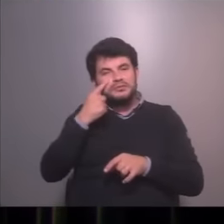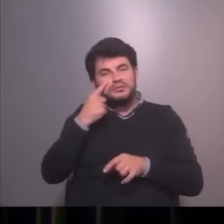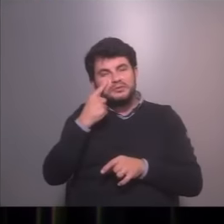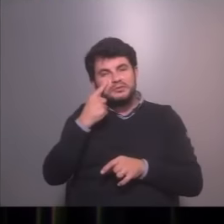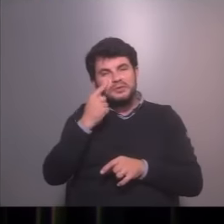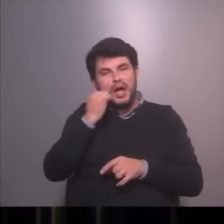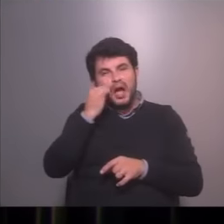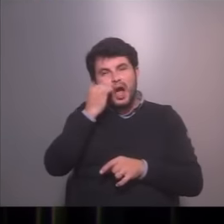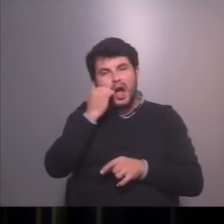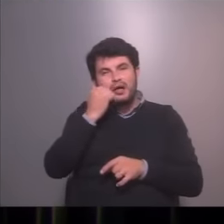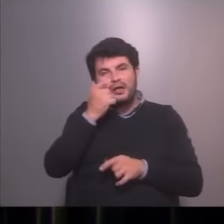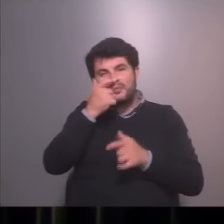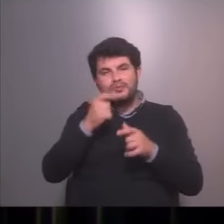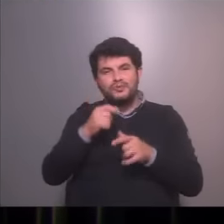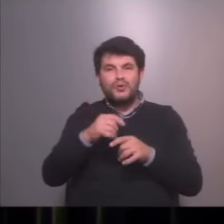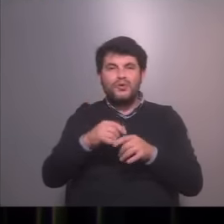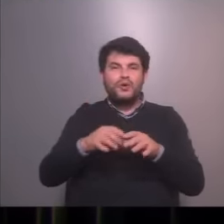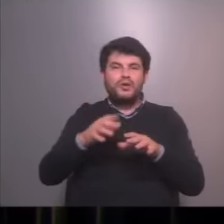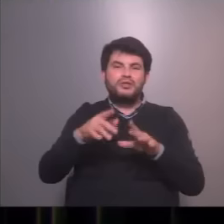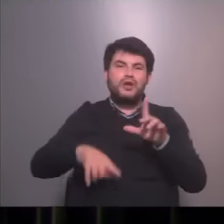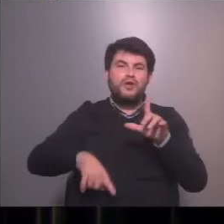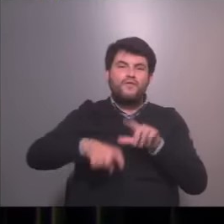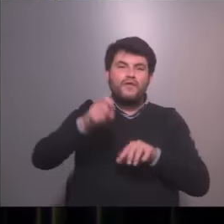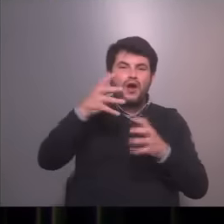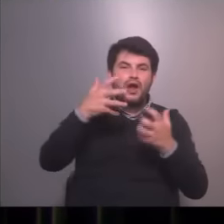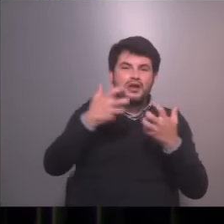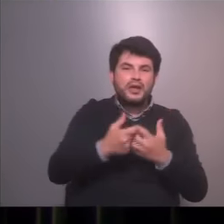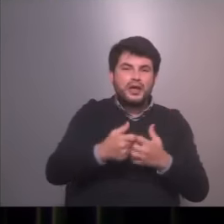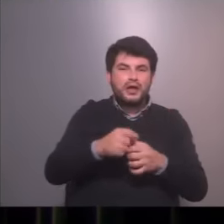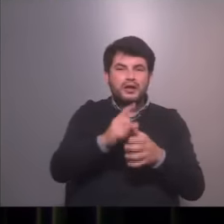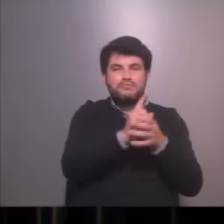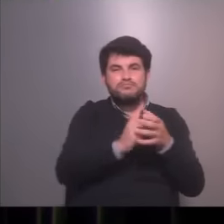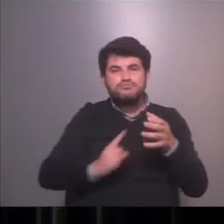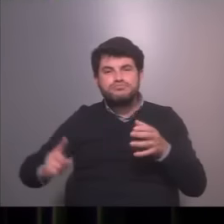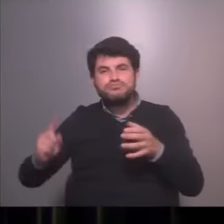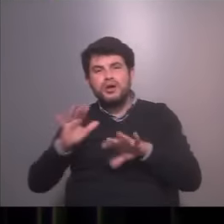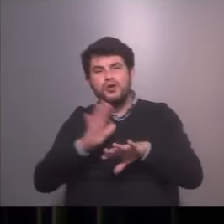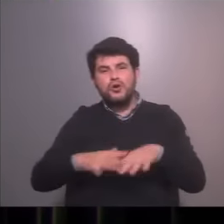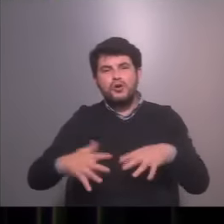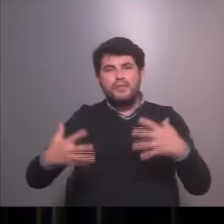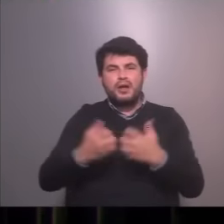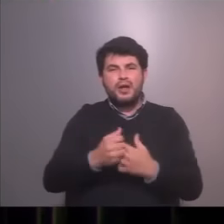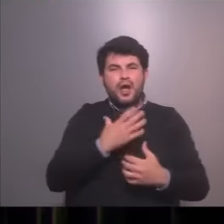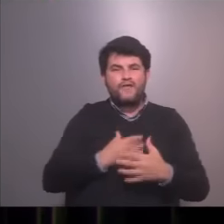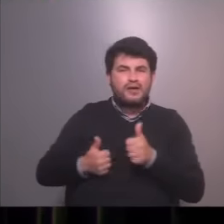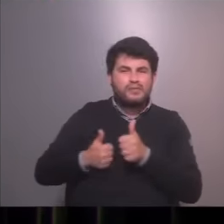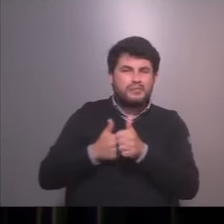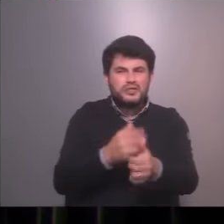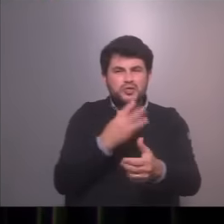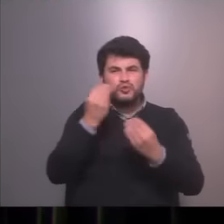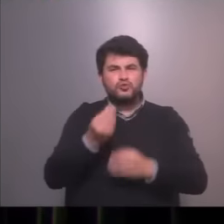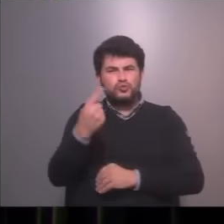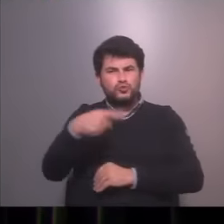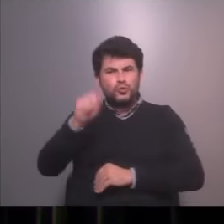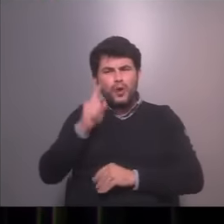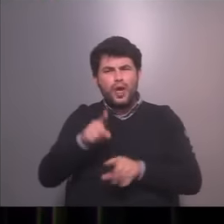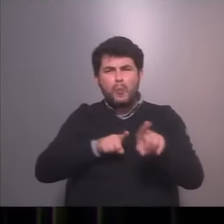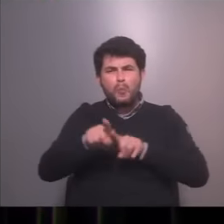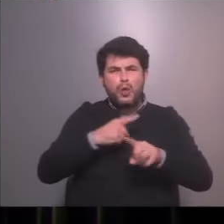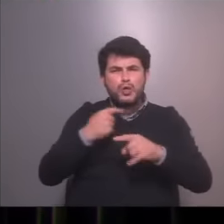atualidade, e queremos recordá-lo nesta peregrinação, a experiência dramática dos refugiados e